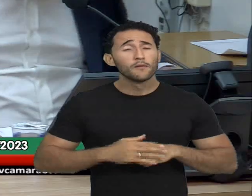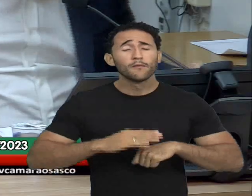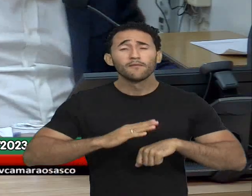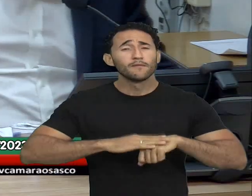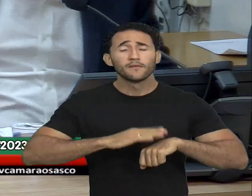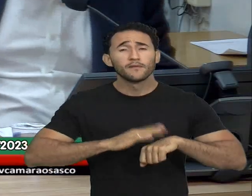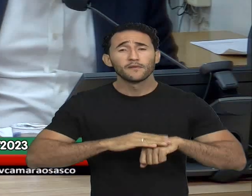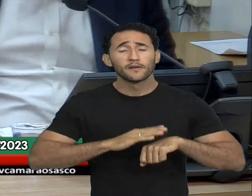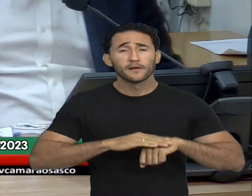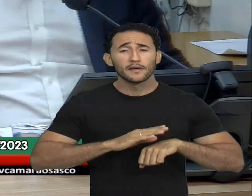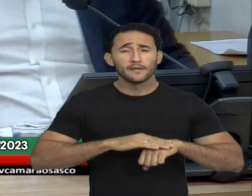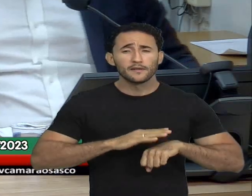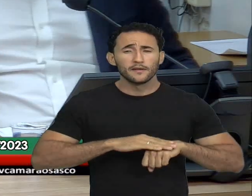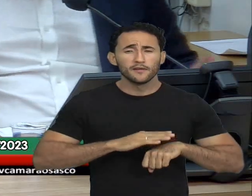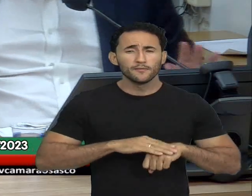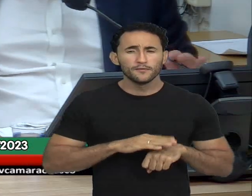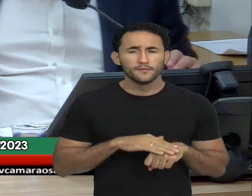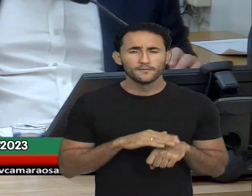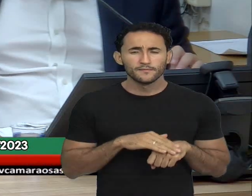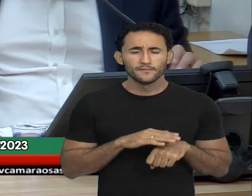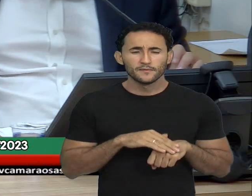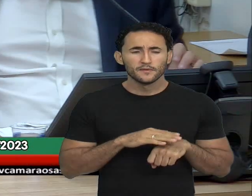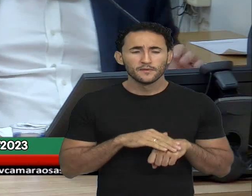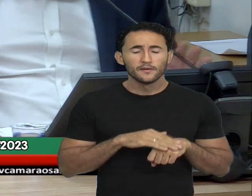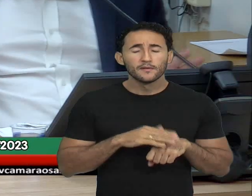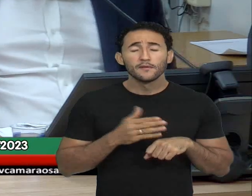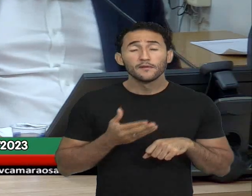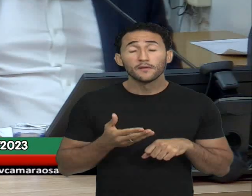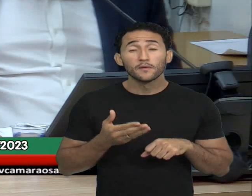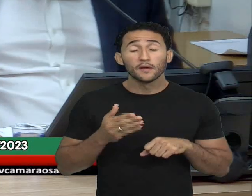do cateterismo cardíaco tem a